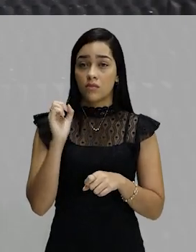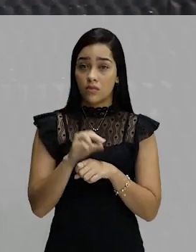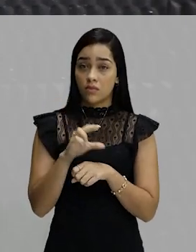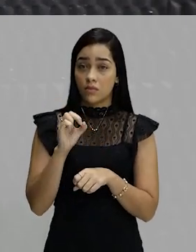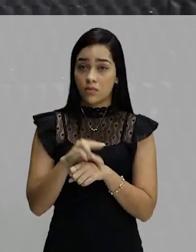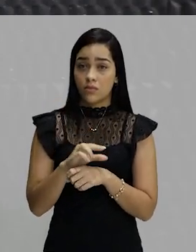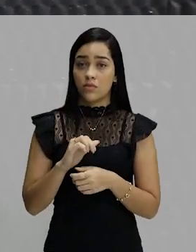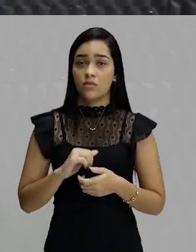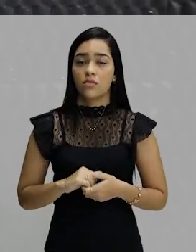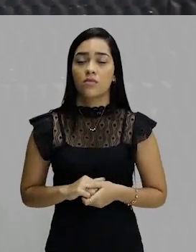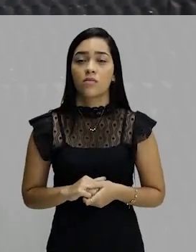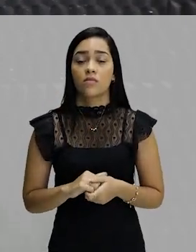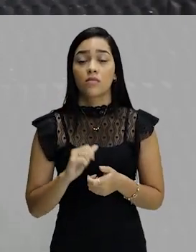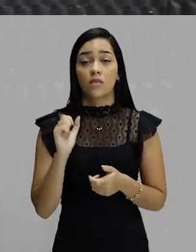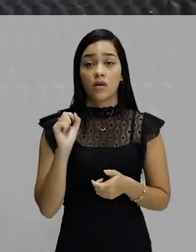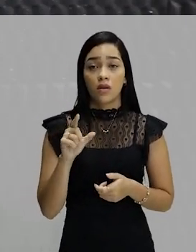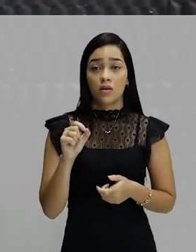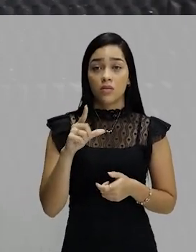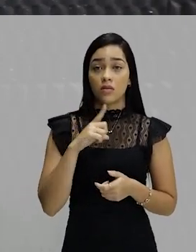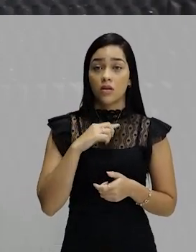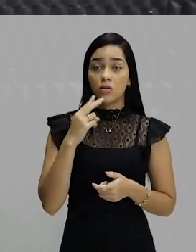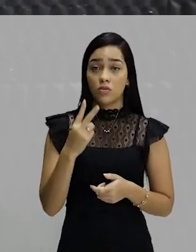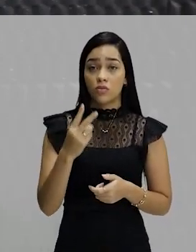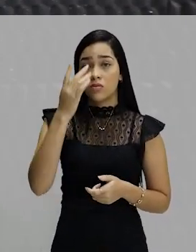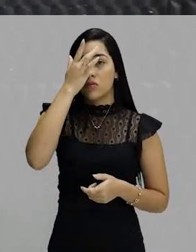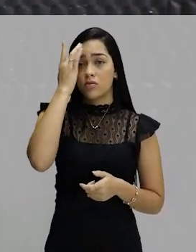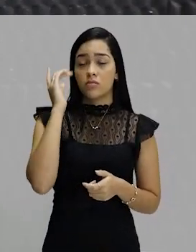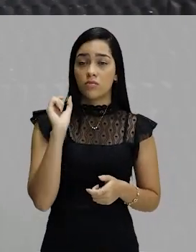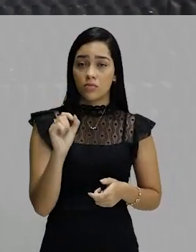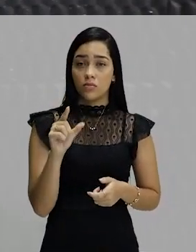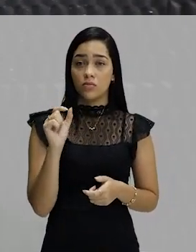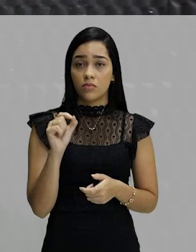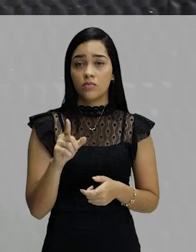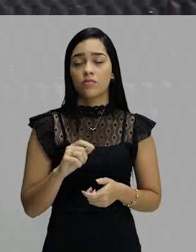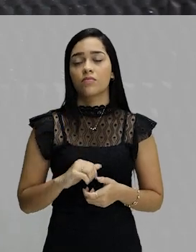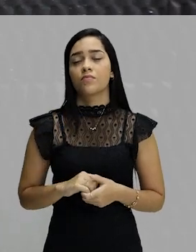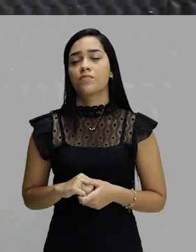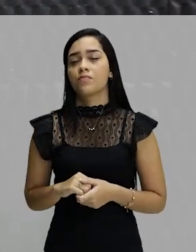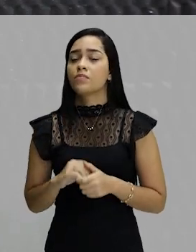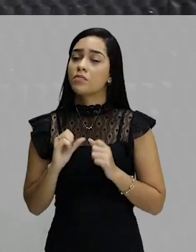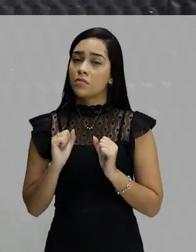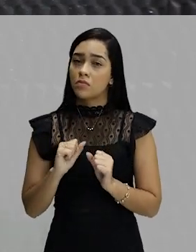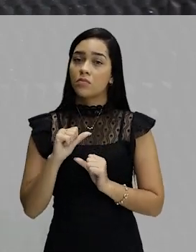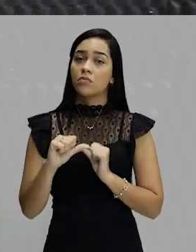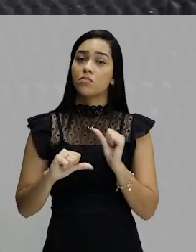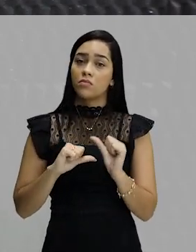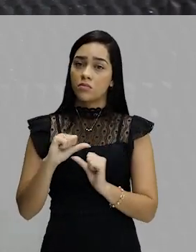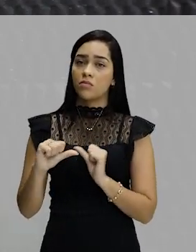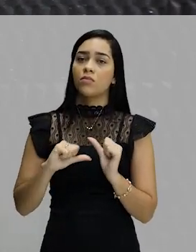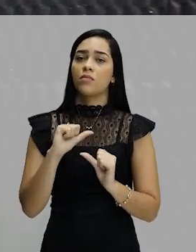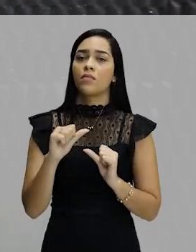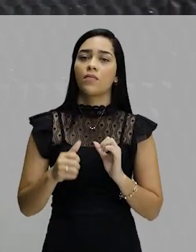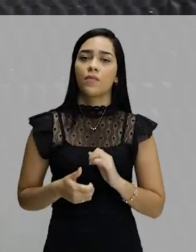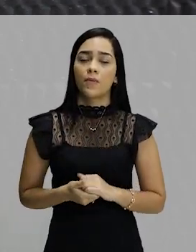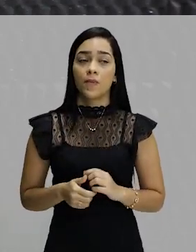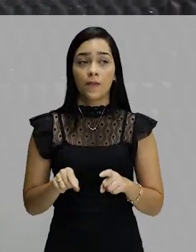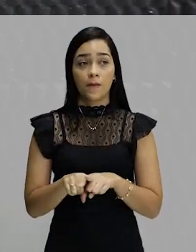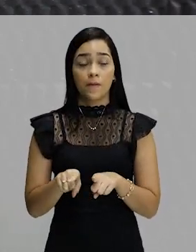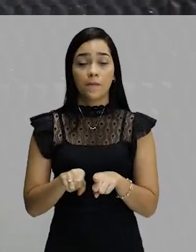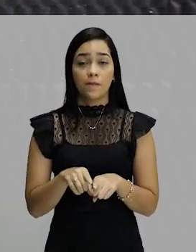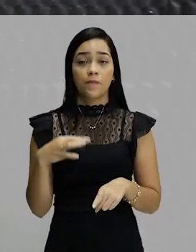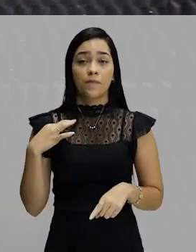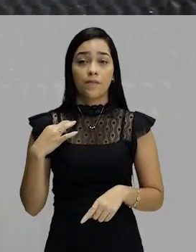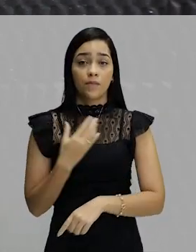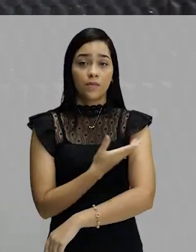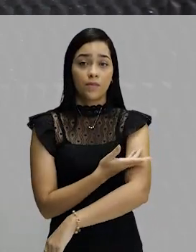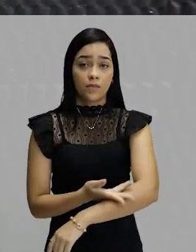ó. Azul tem 2 pessoas, então eu tenho 2 fatorial, que elas podem trocar de local. E camisa